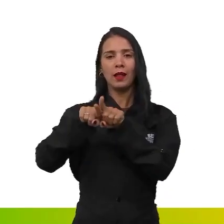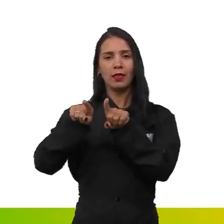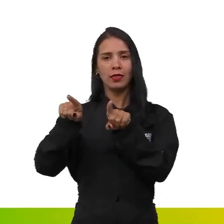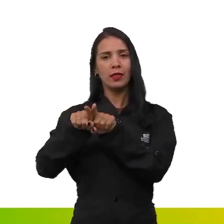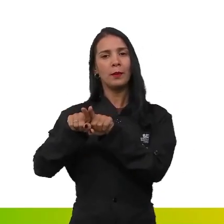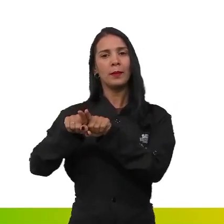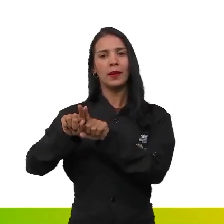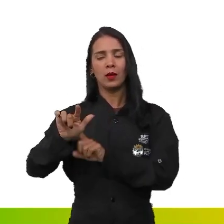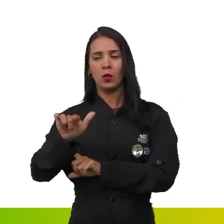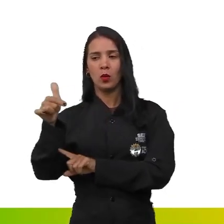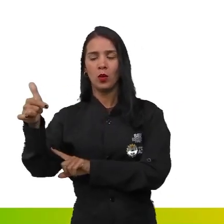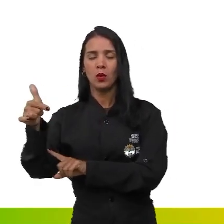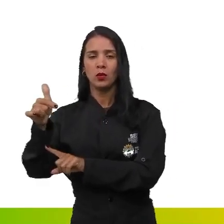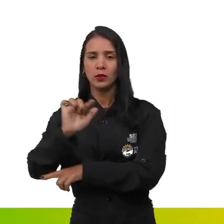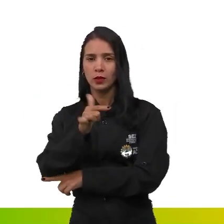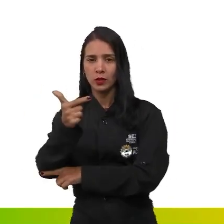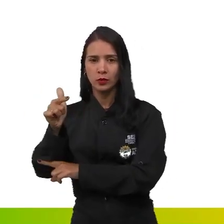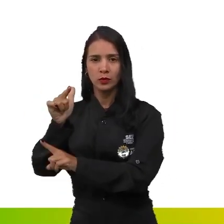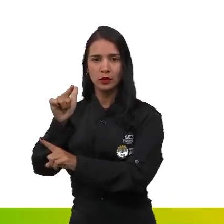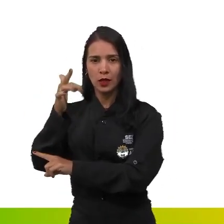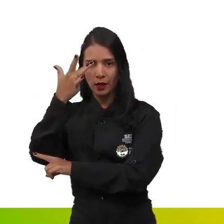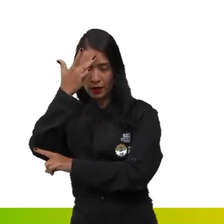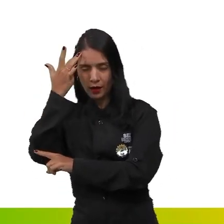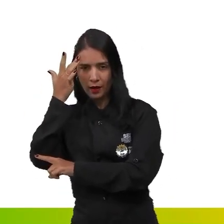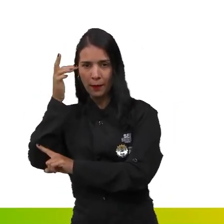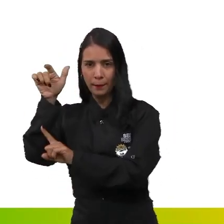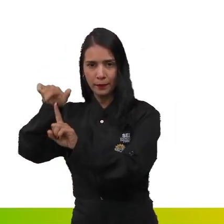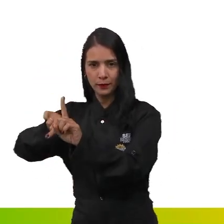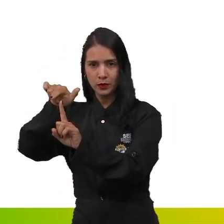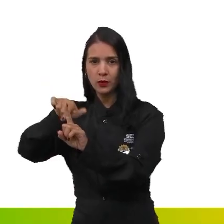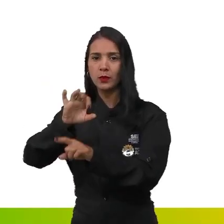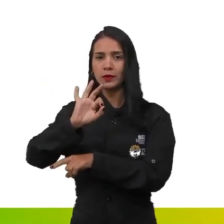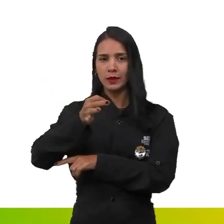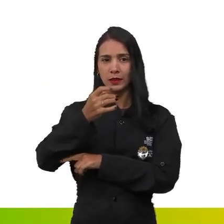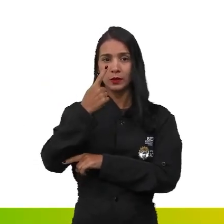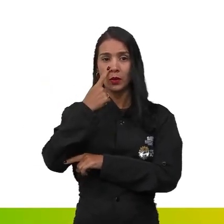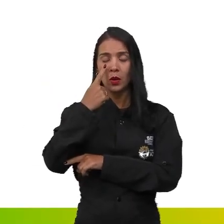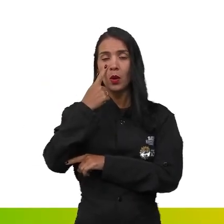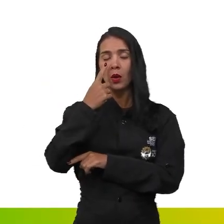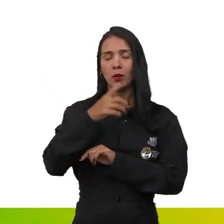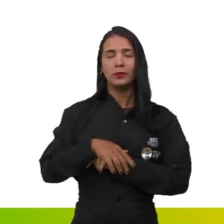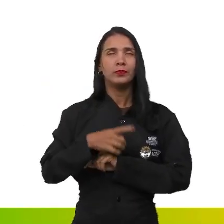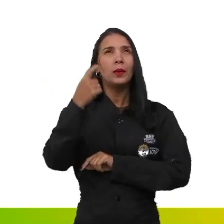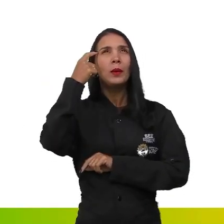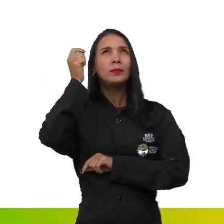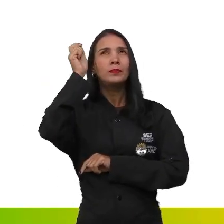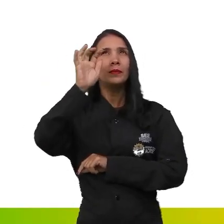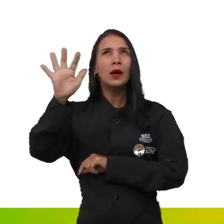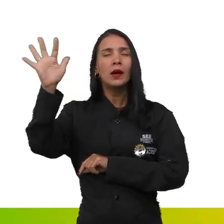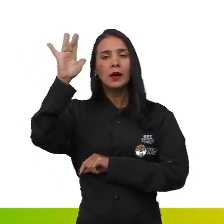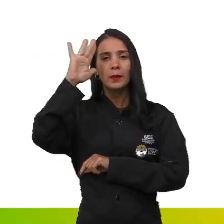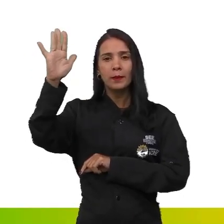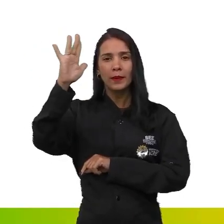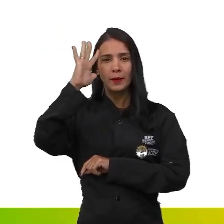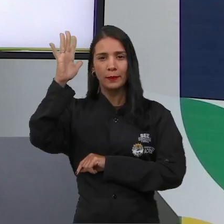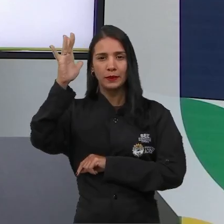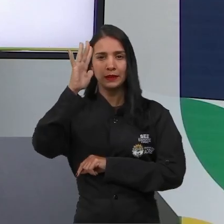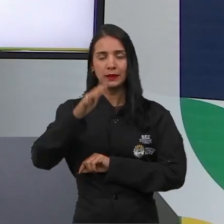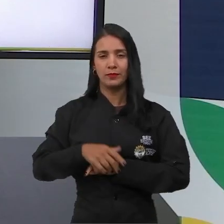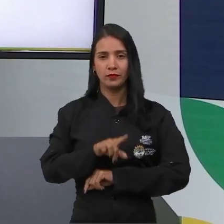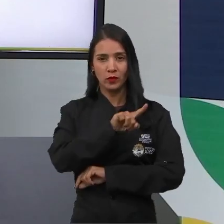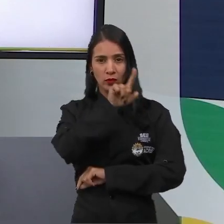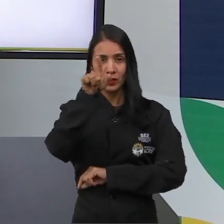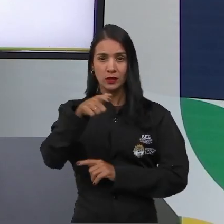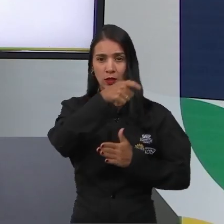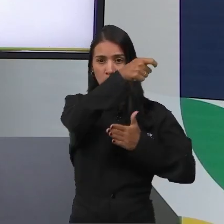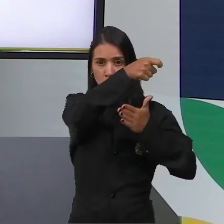versus impessoal. Isso aqui é importante por quê, pessoal? Porque imagina só que você é um redator ali